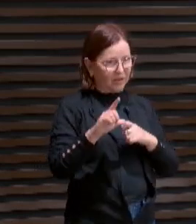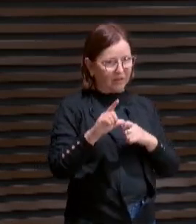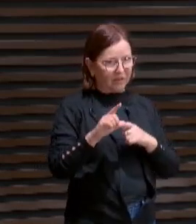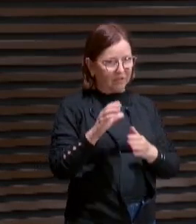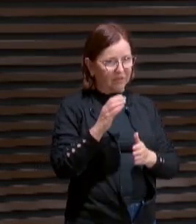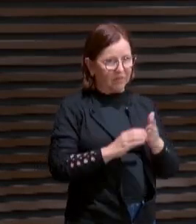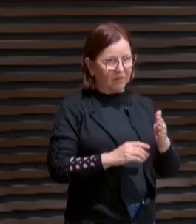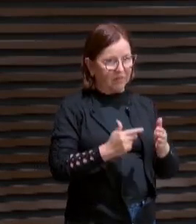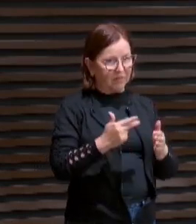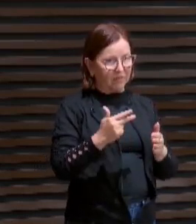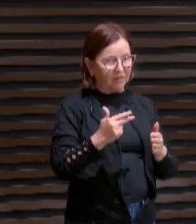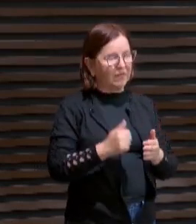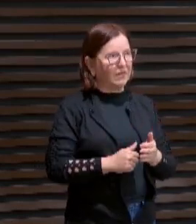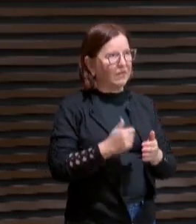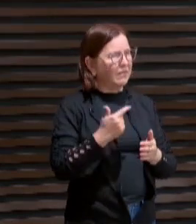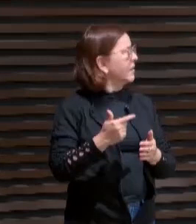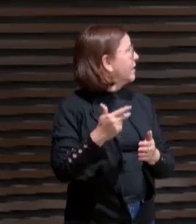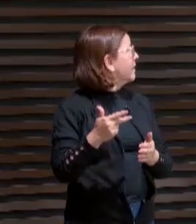se tratava de um justo.